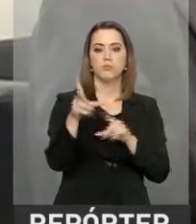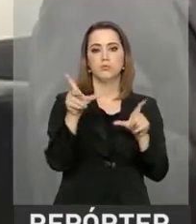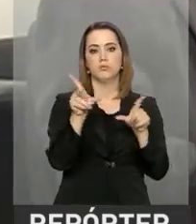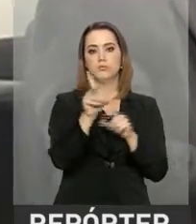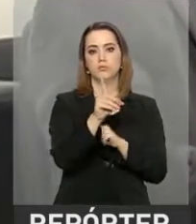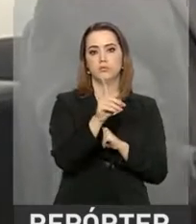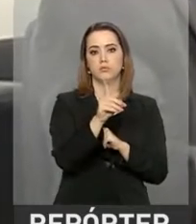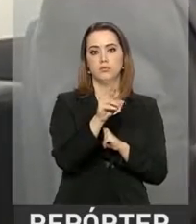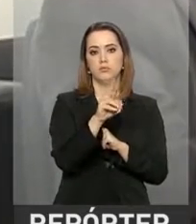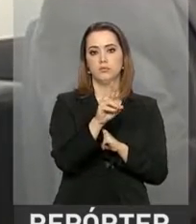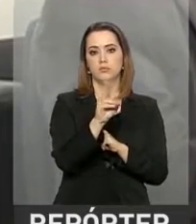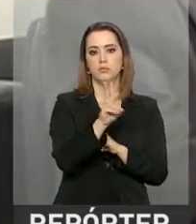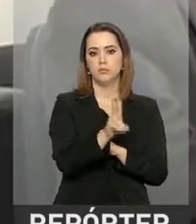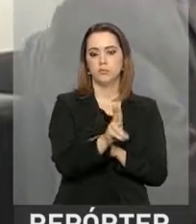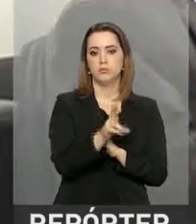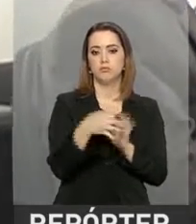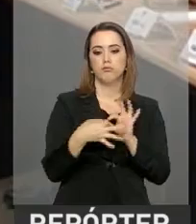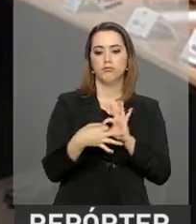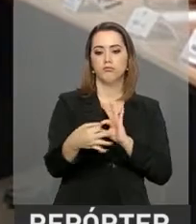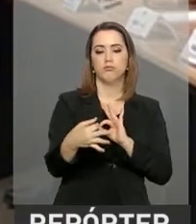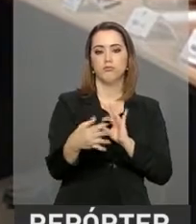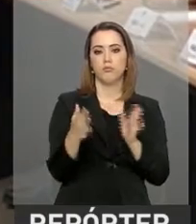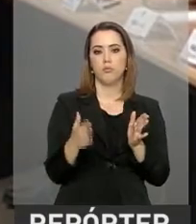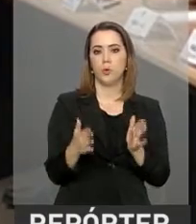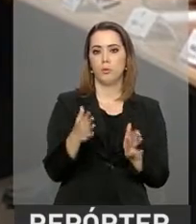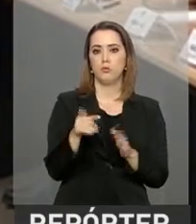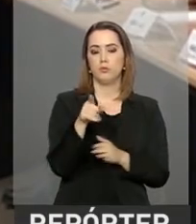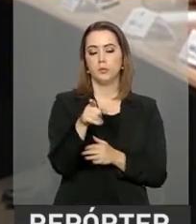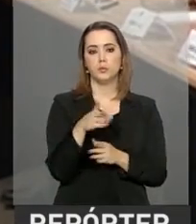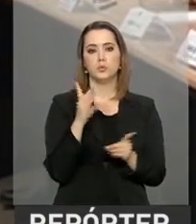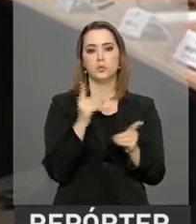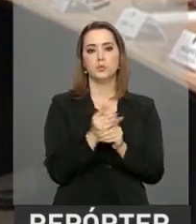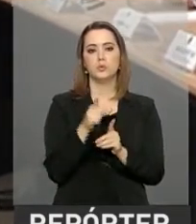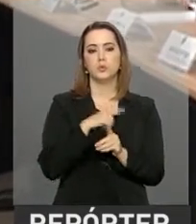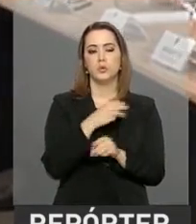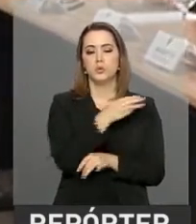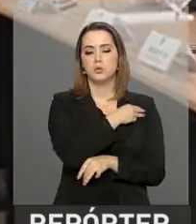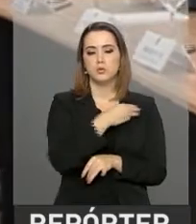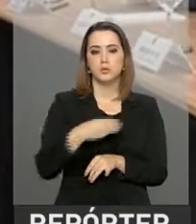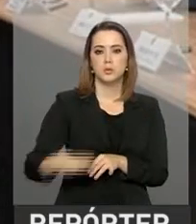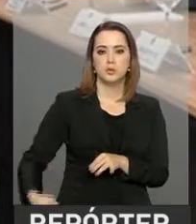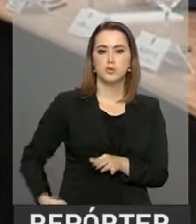das receitas da União, a DRU. Participam do encontro os ministros